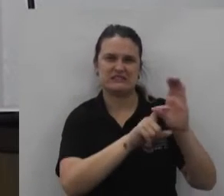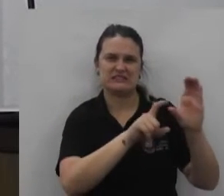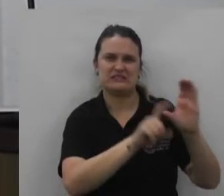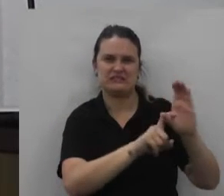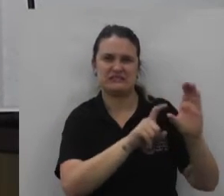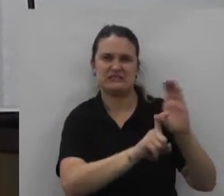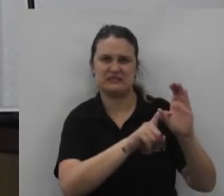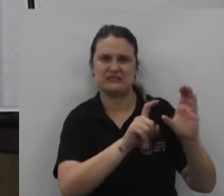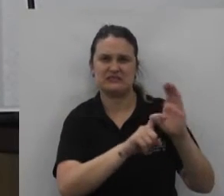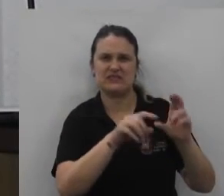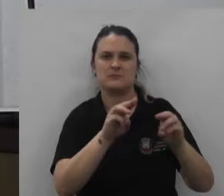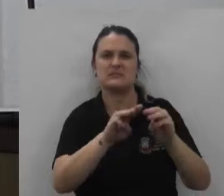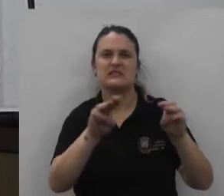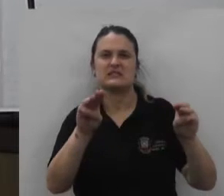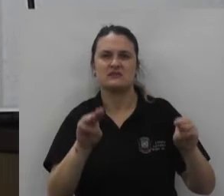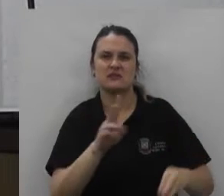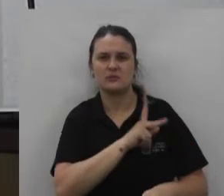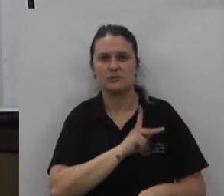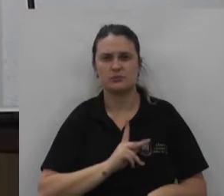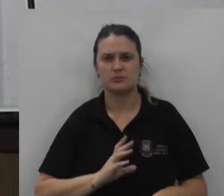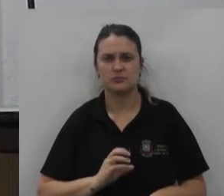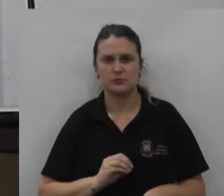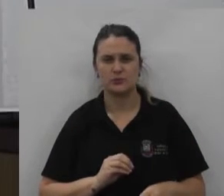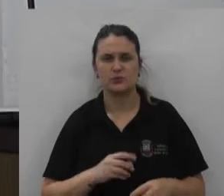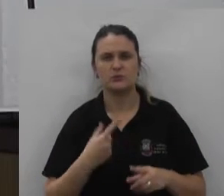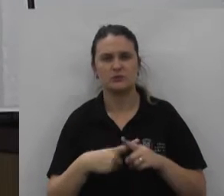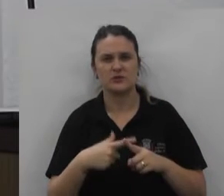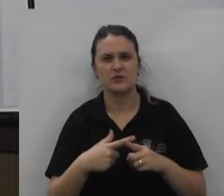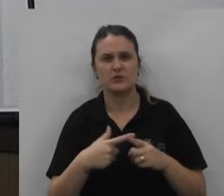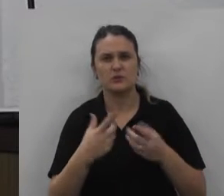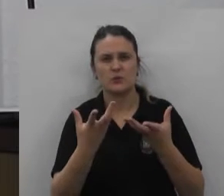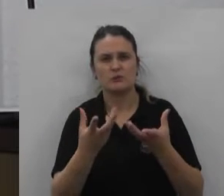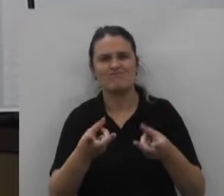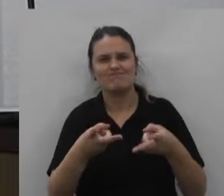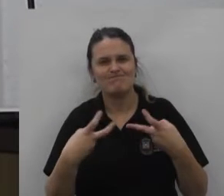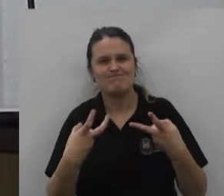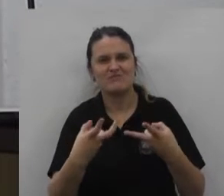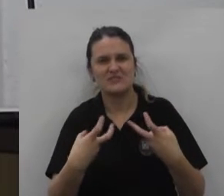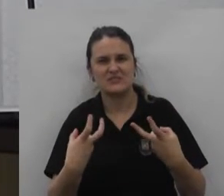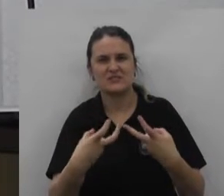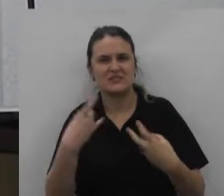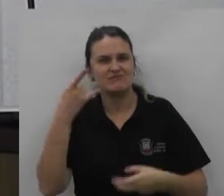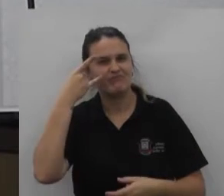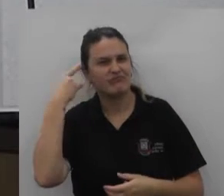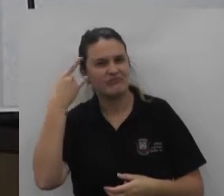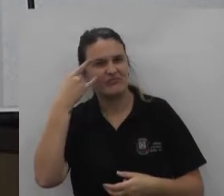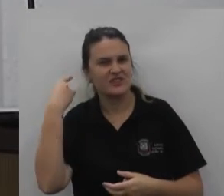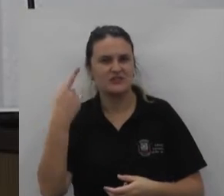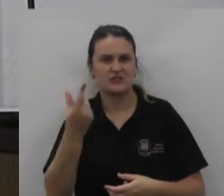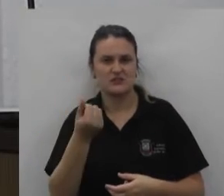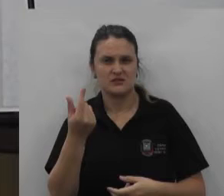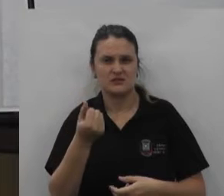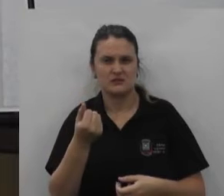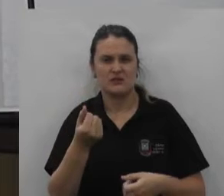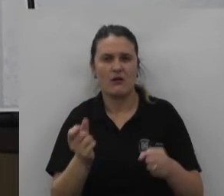foram nomeados, ministérios criados para absorver, abrigar e trabalhar um